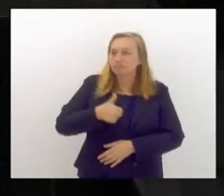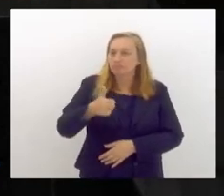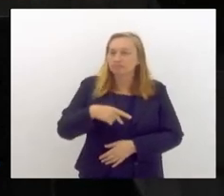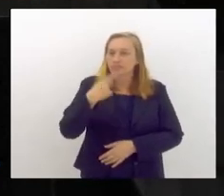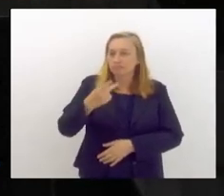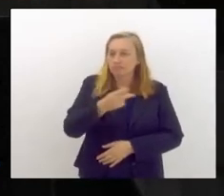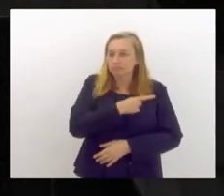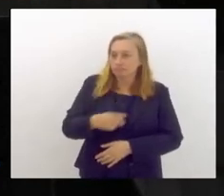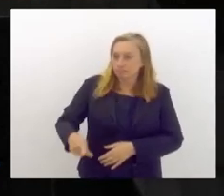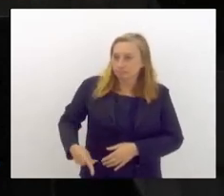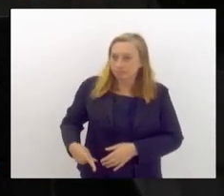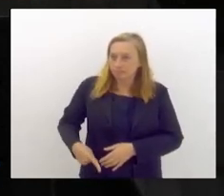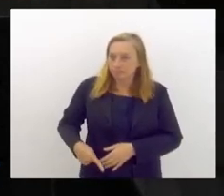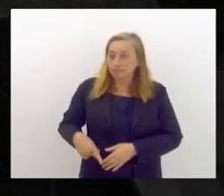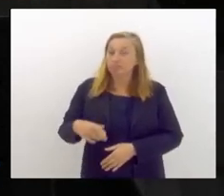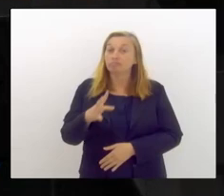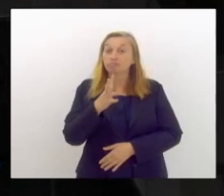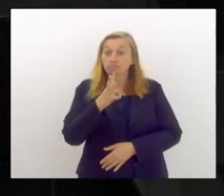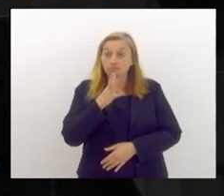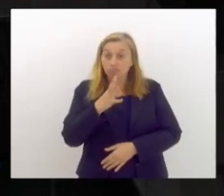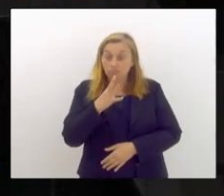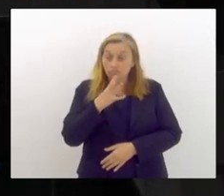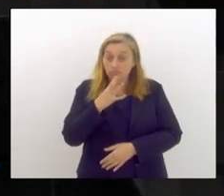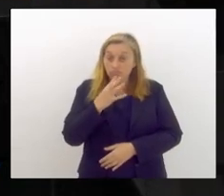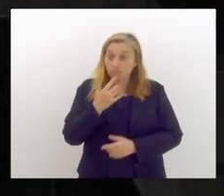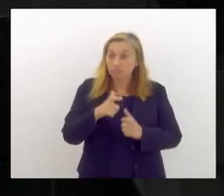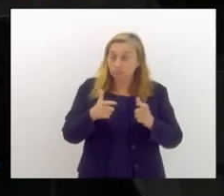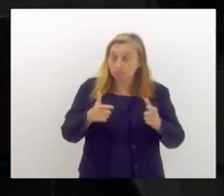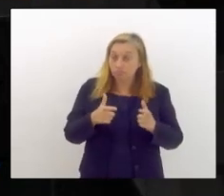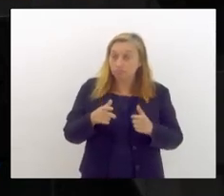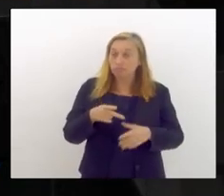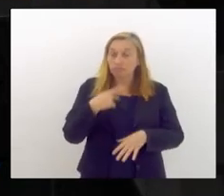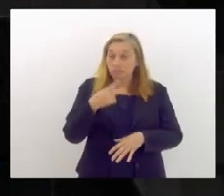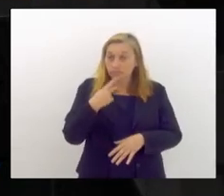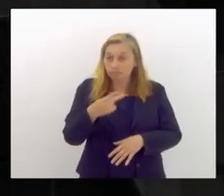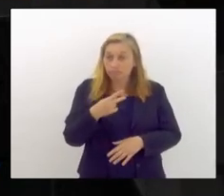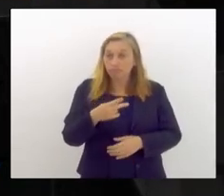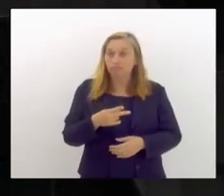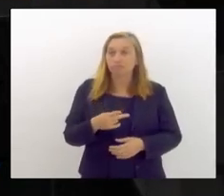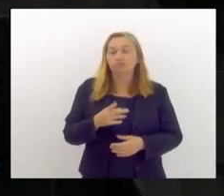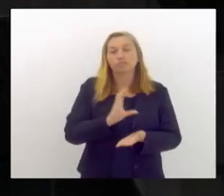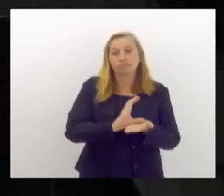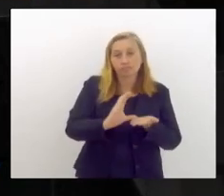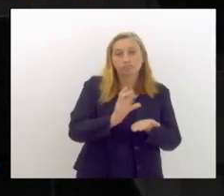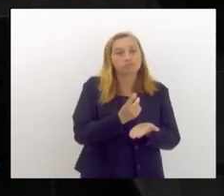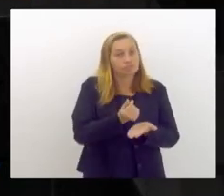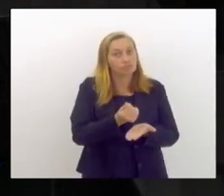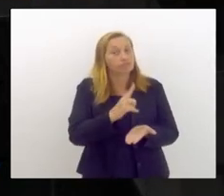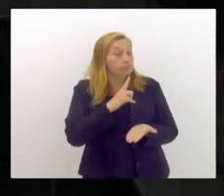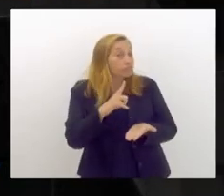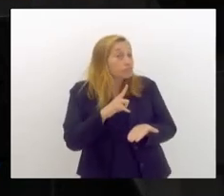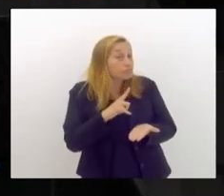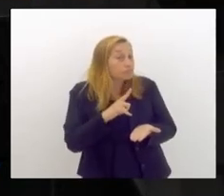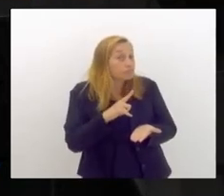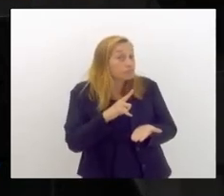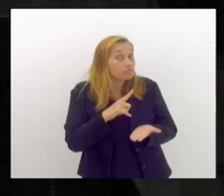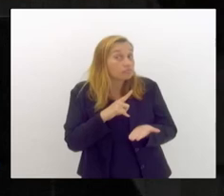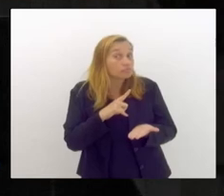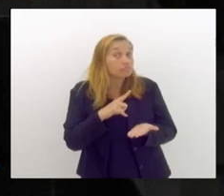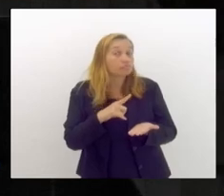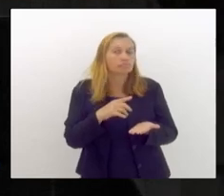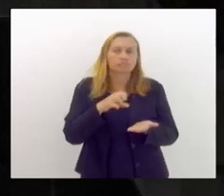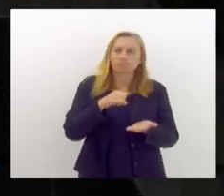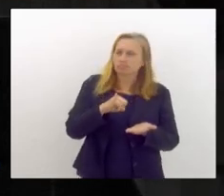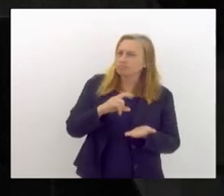presidente, com muito conhecimento e propriedade, afirma: o recurso existe. Ora, se